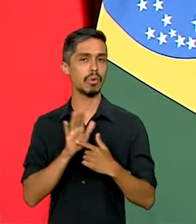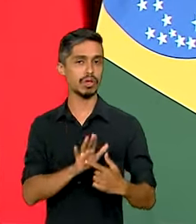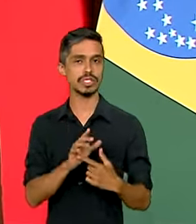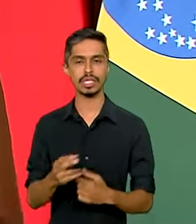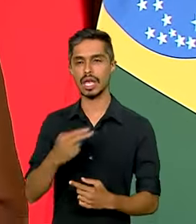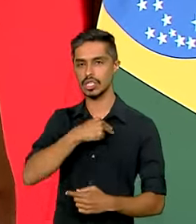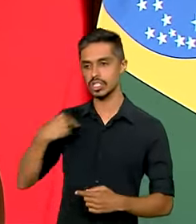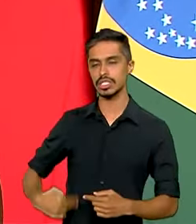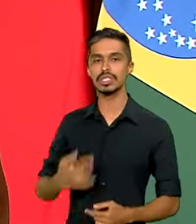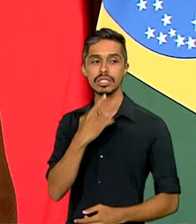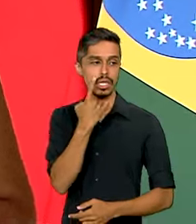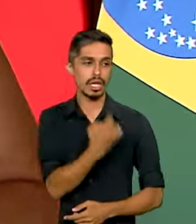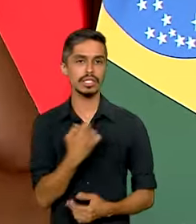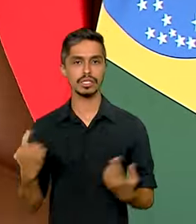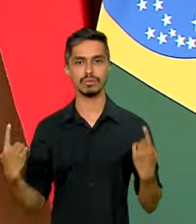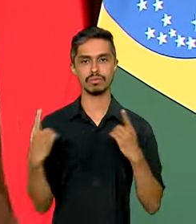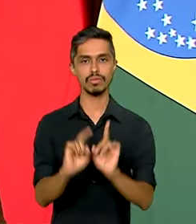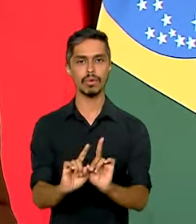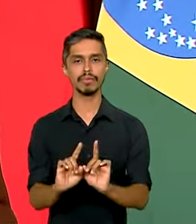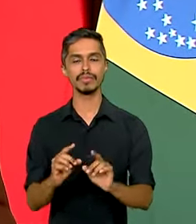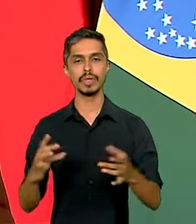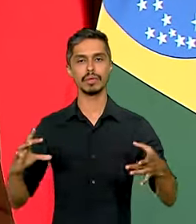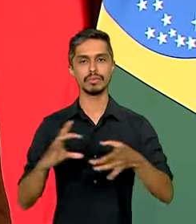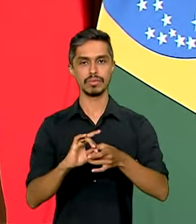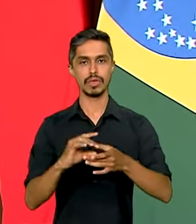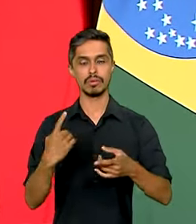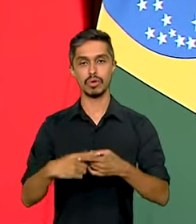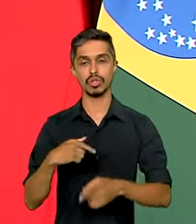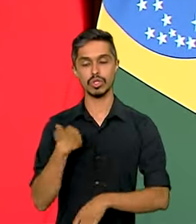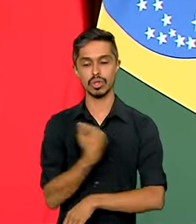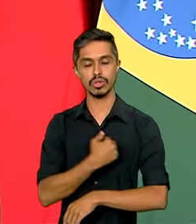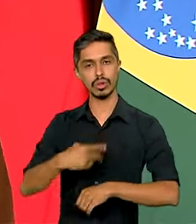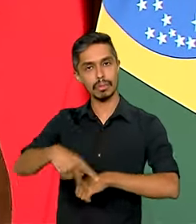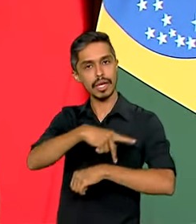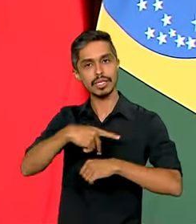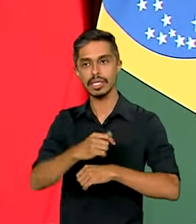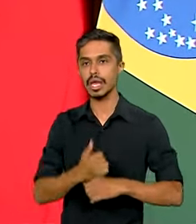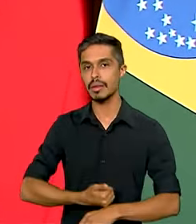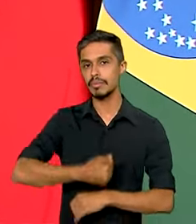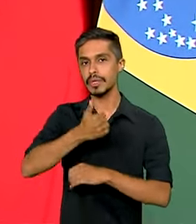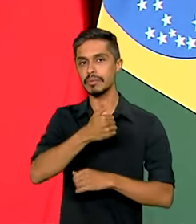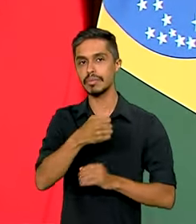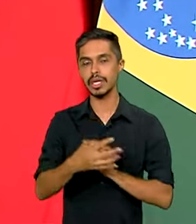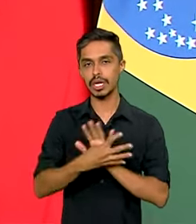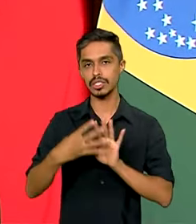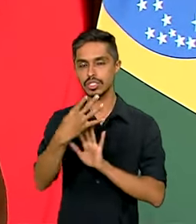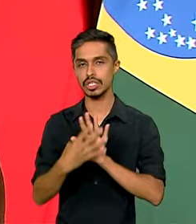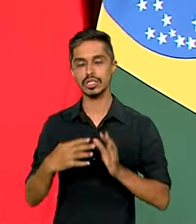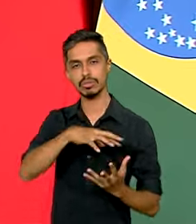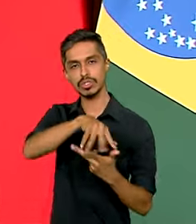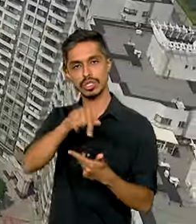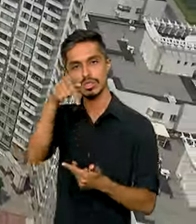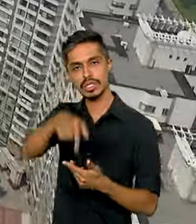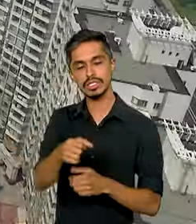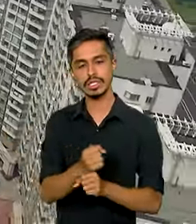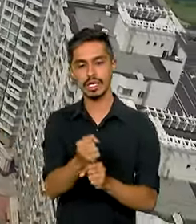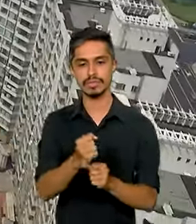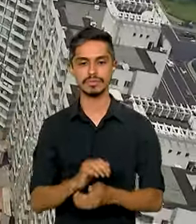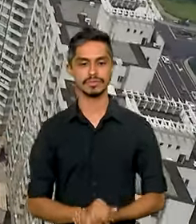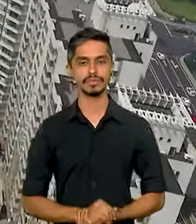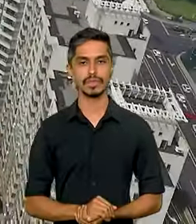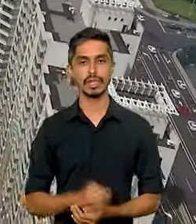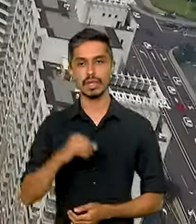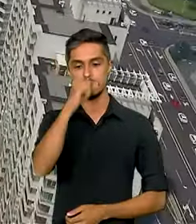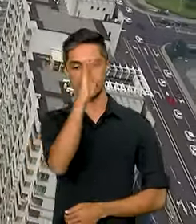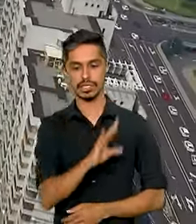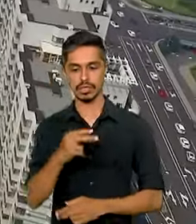nessa reaproximação, já que o nosso país foi incluído na primeira agenda internacional deste ano. Brasil e